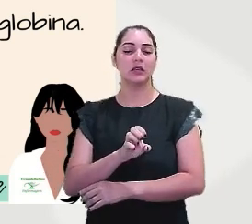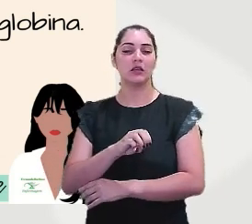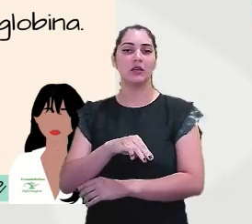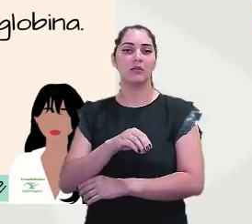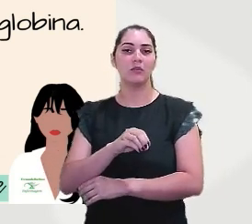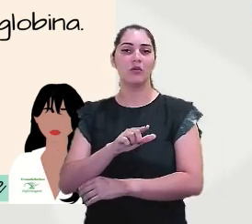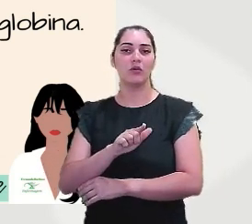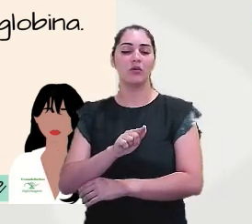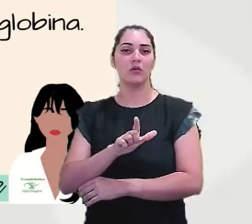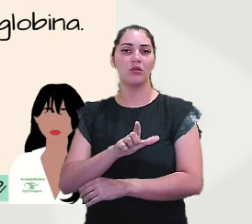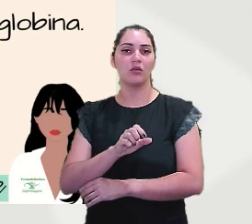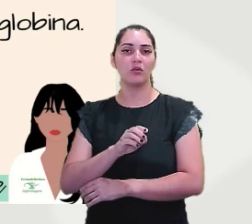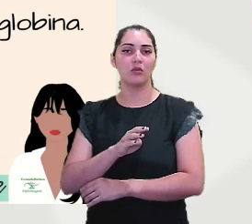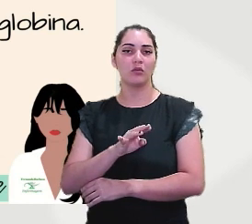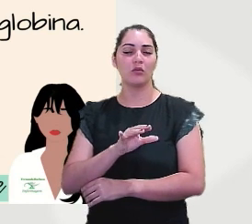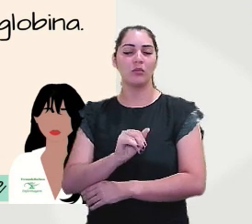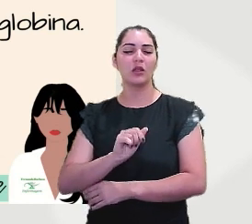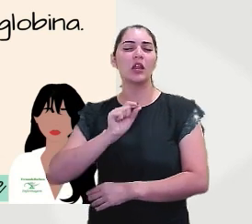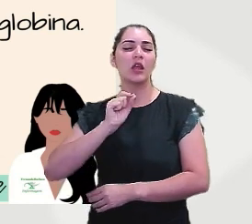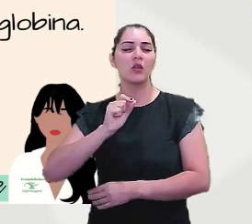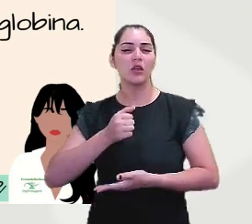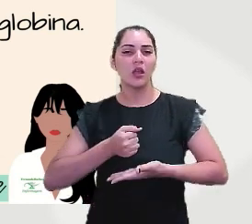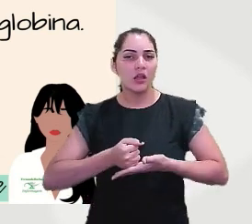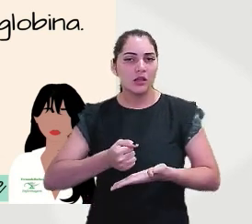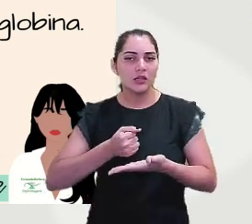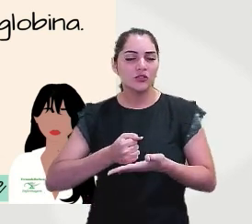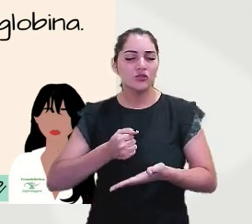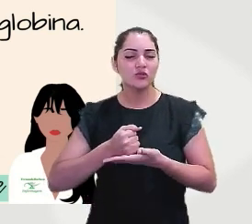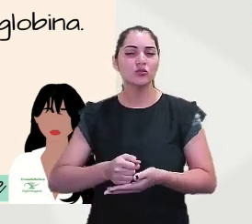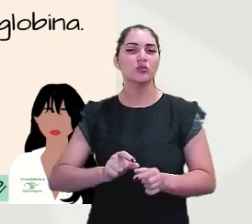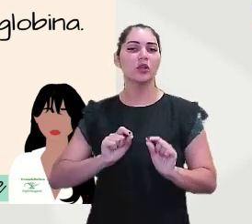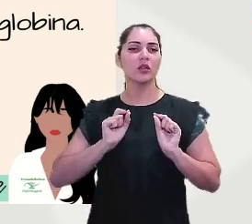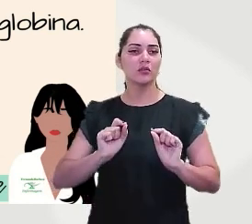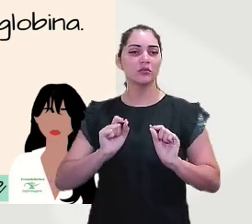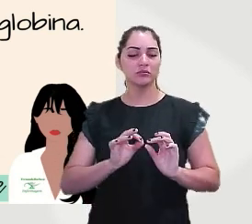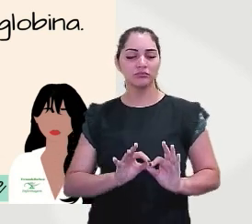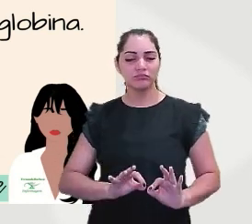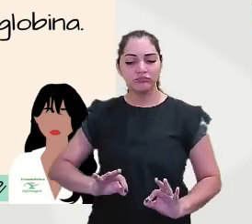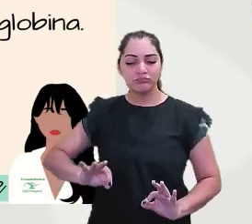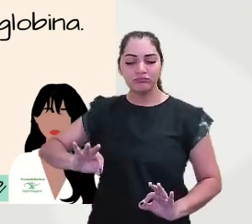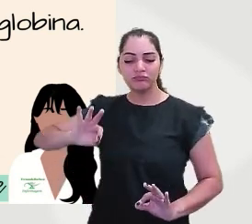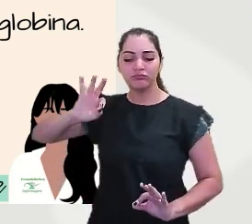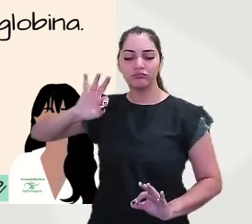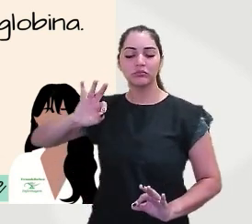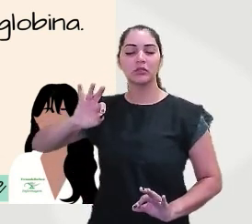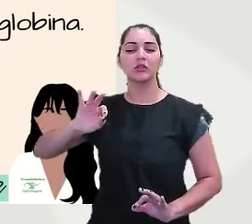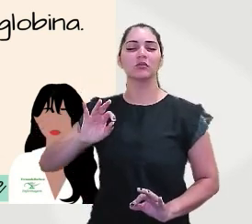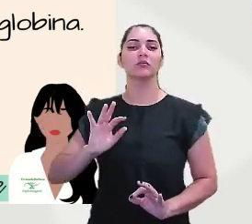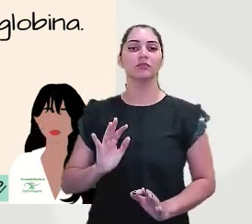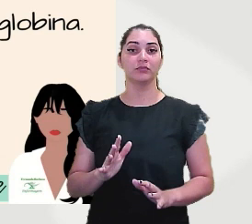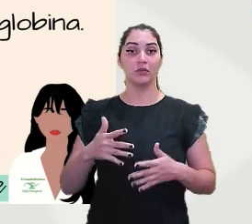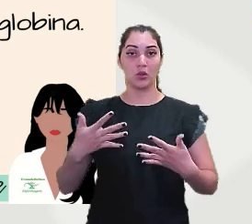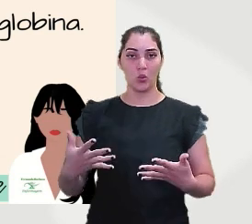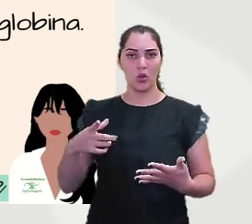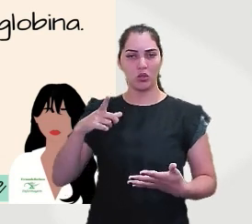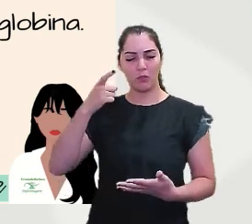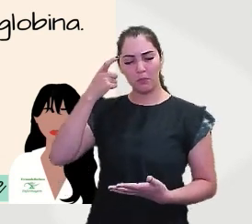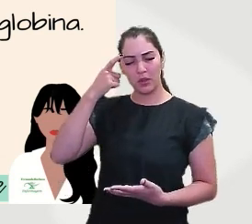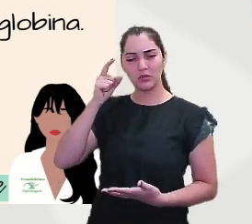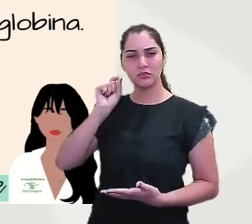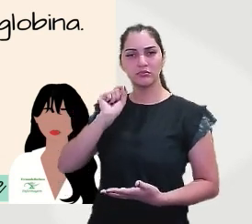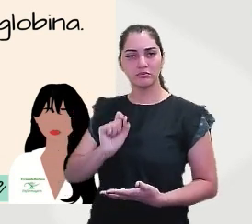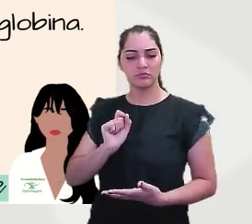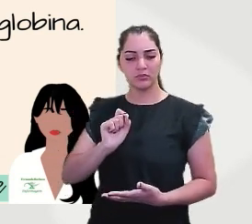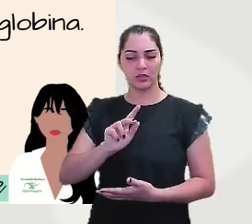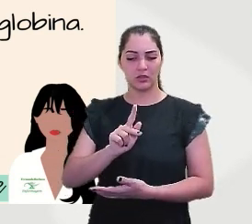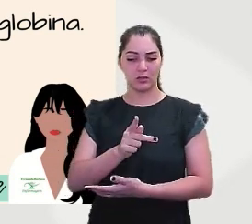lá da hemoglobina, gente? Que ela ajuda a carregar justamente. Então, se liga nessa informação. Então, quando eu penso que